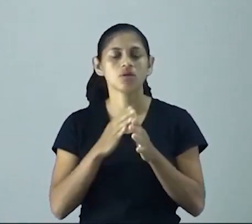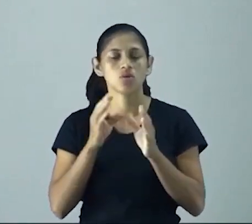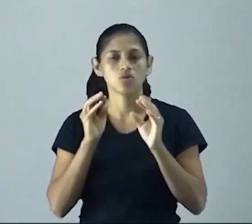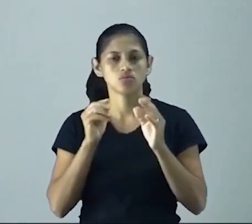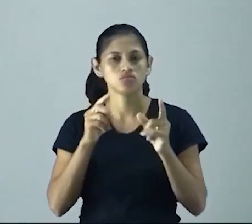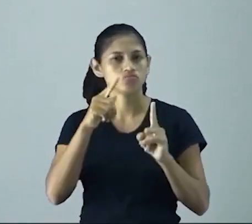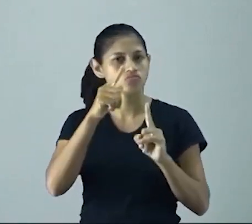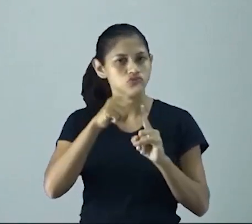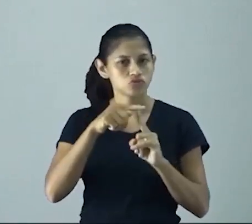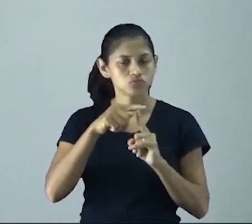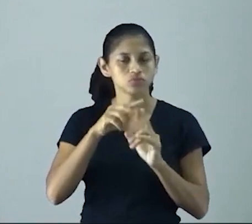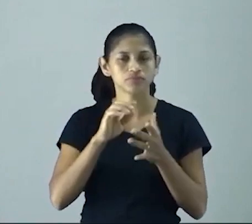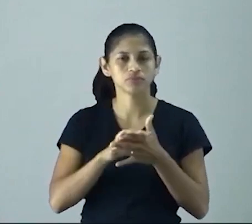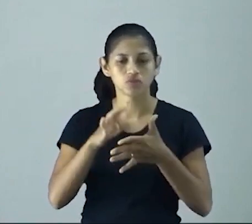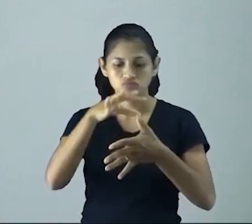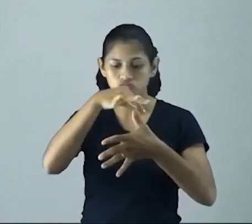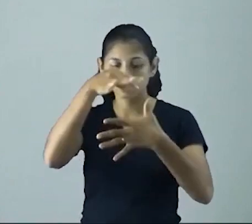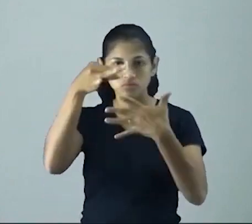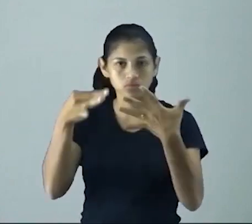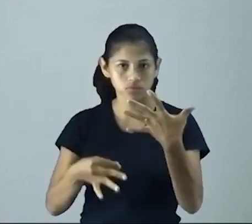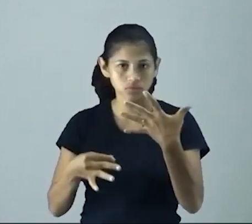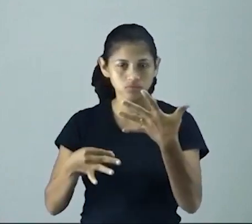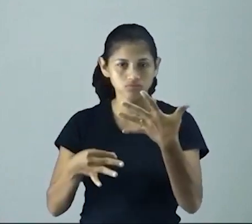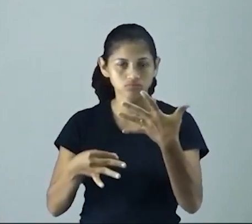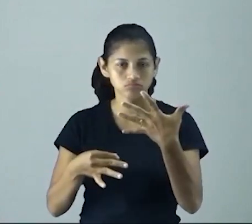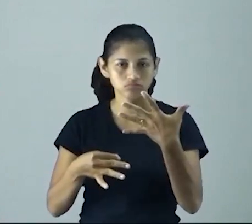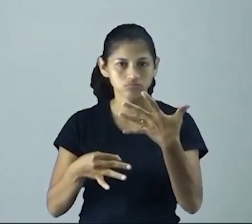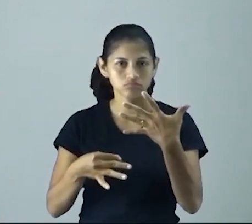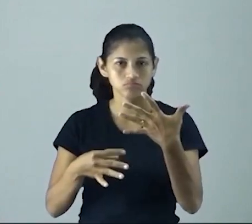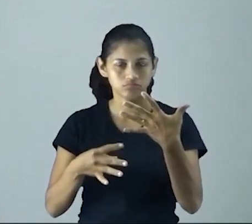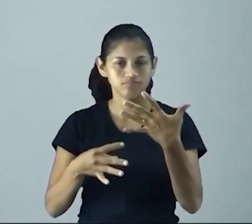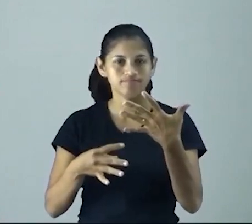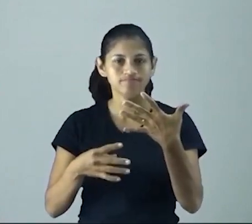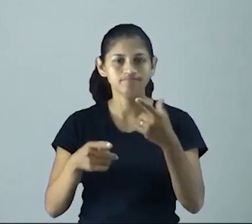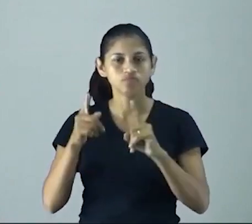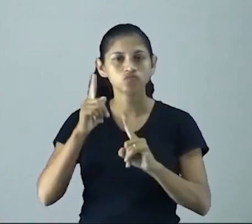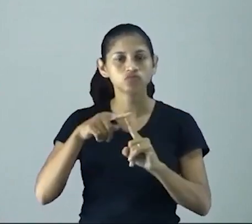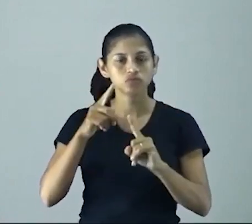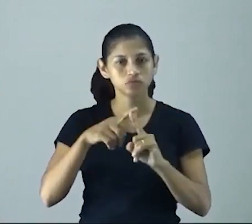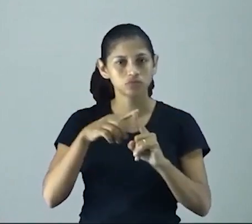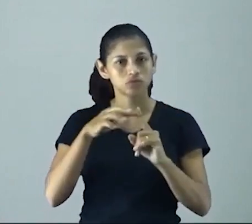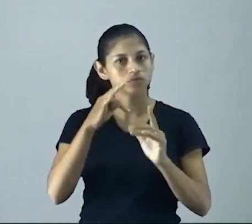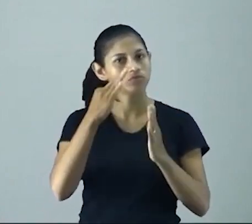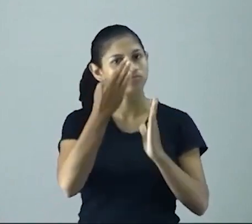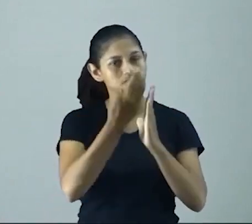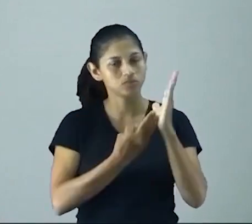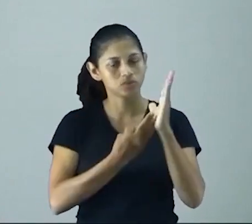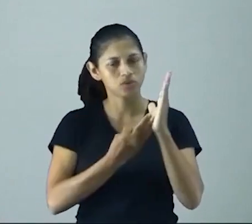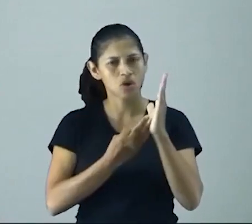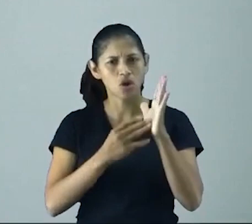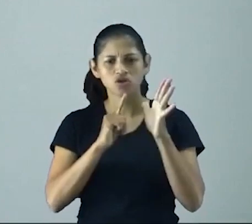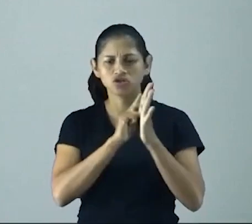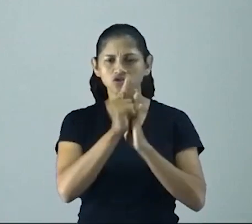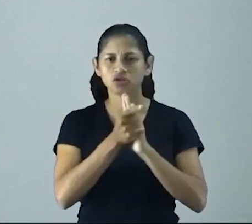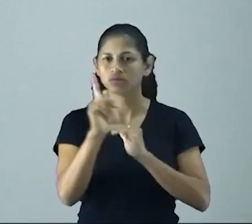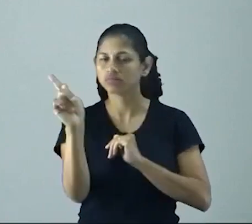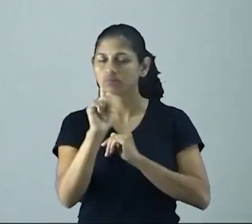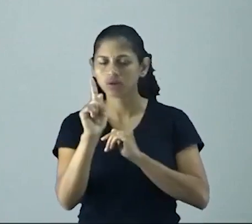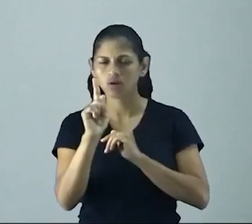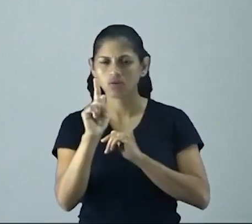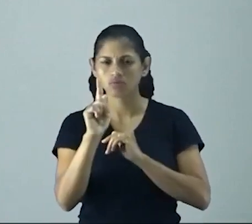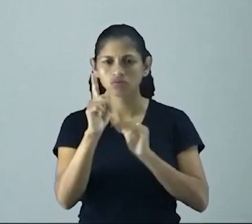a 5. Então nós temos 5 tipos textuais, né? E os gêneros não, os gêneros são vários, tá